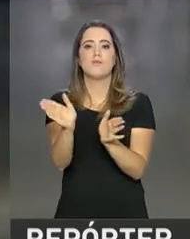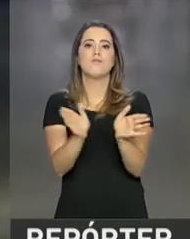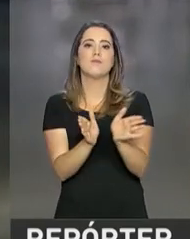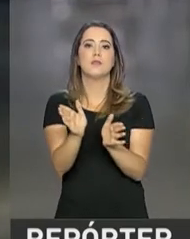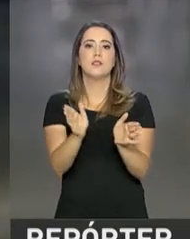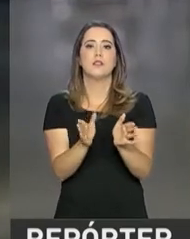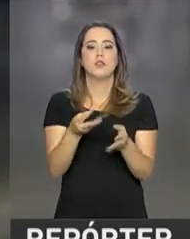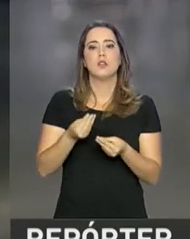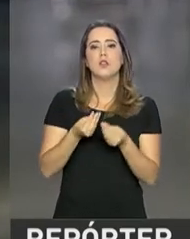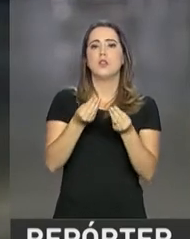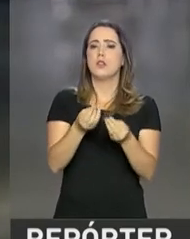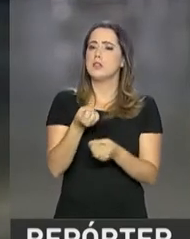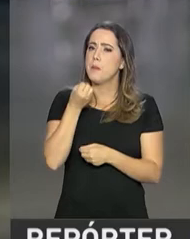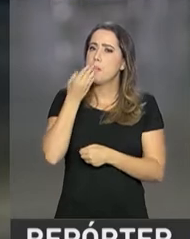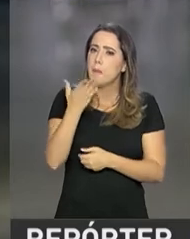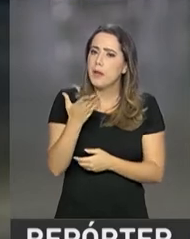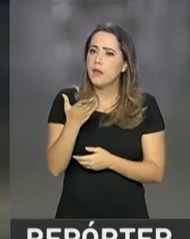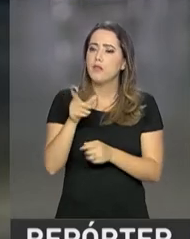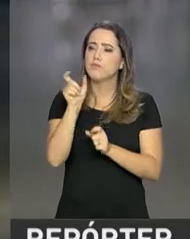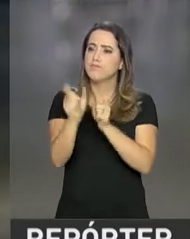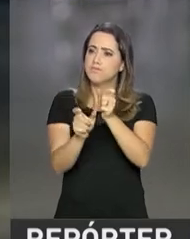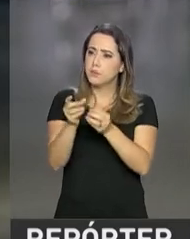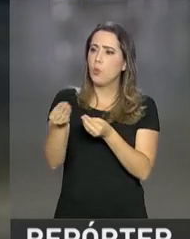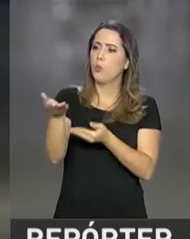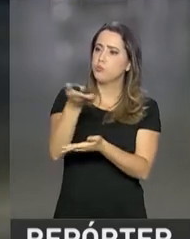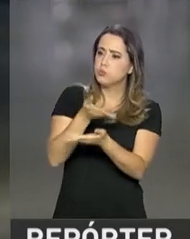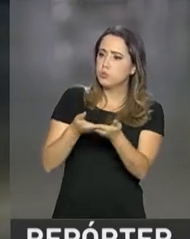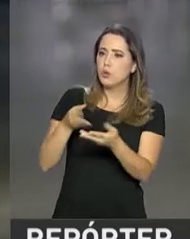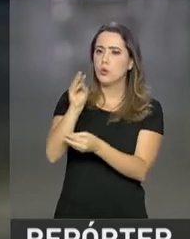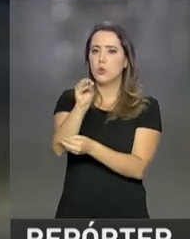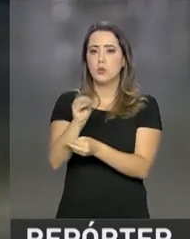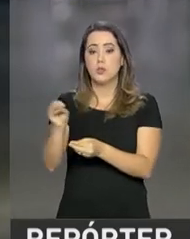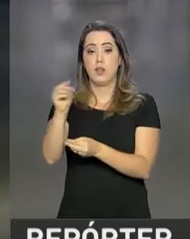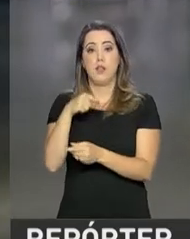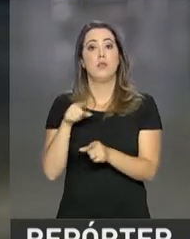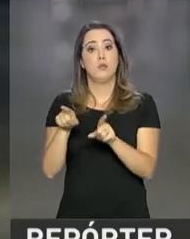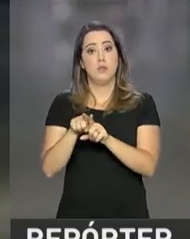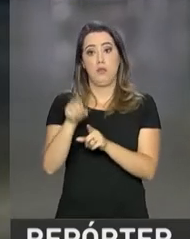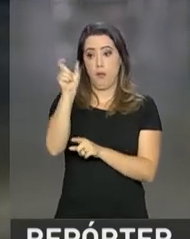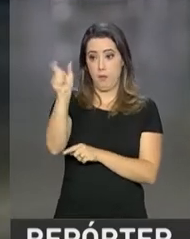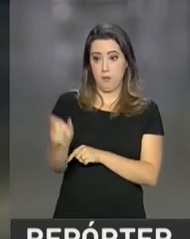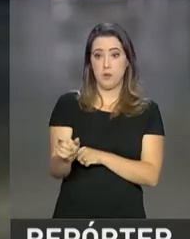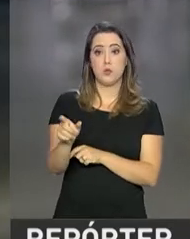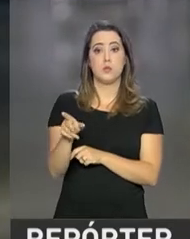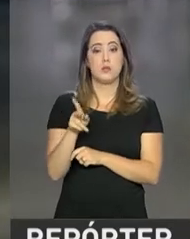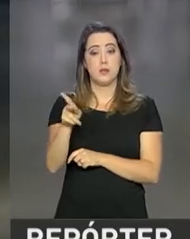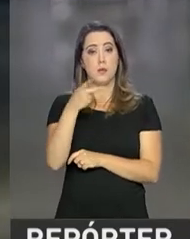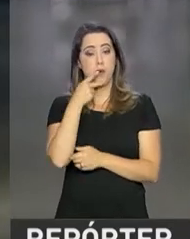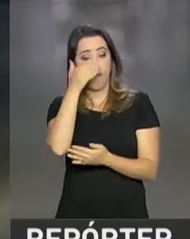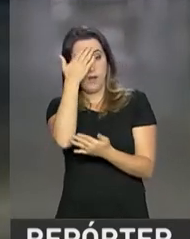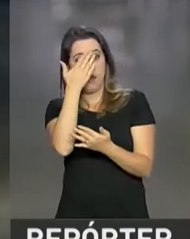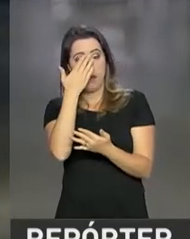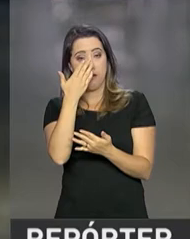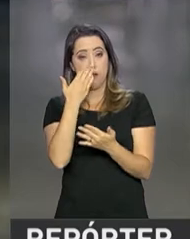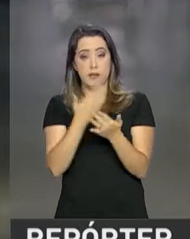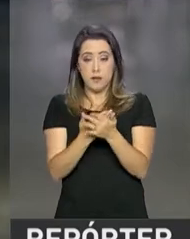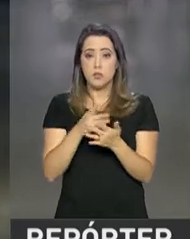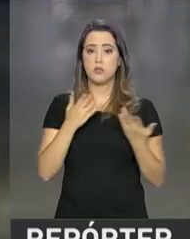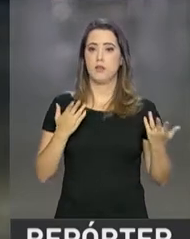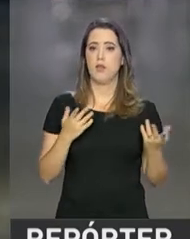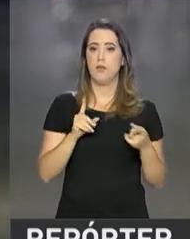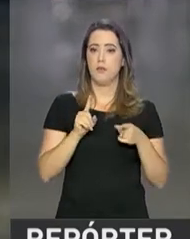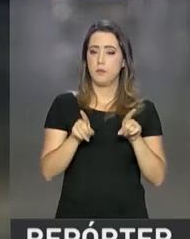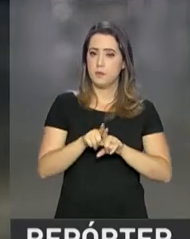cortesia no atendimento além da presunção da boa fé os jogos públicos também terão de editar e